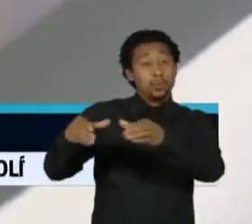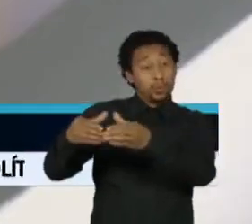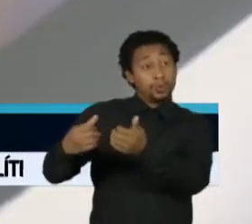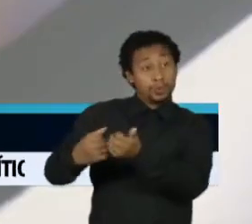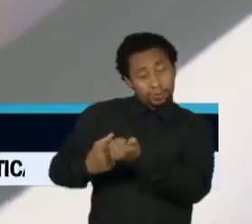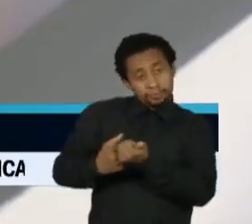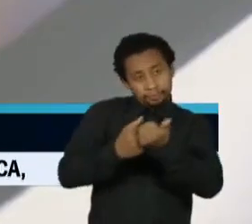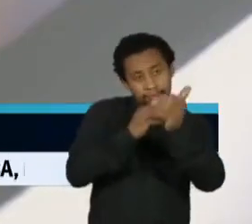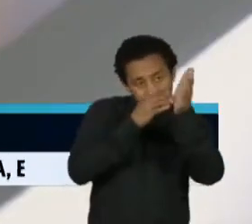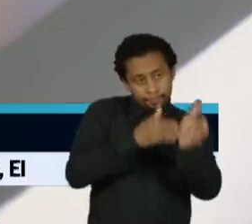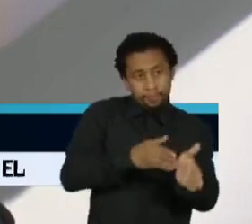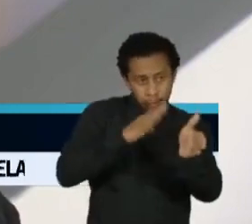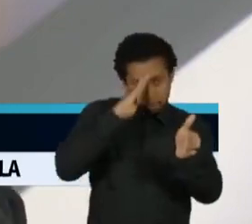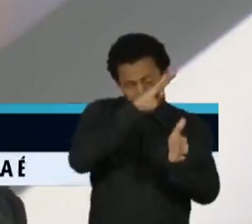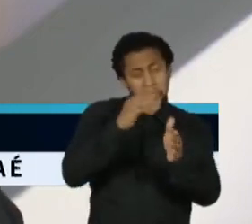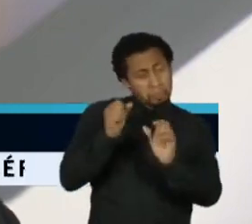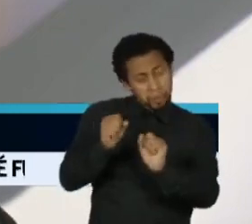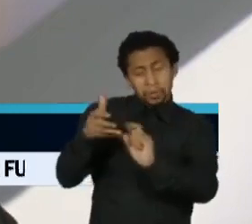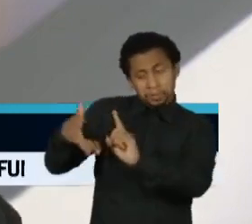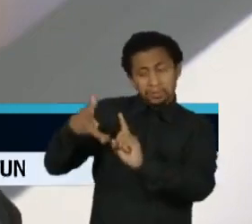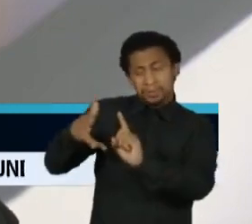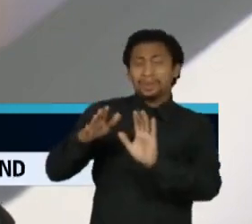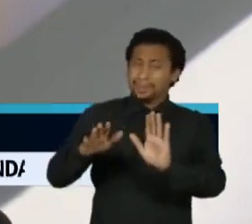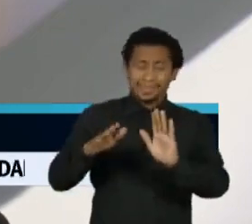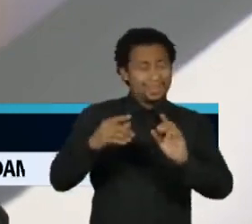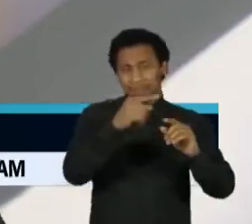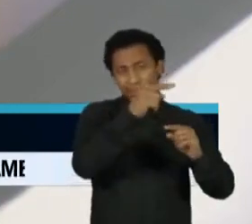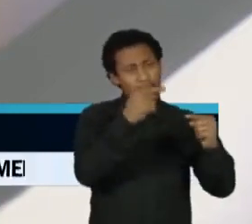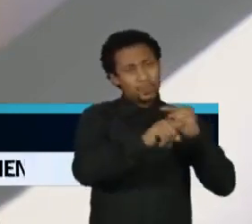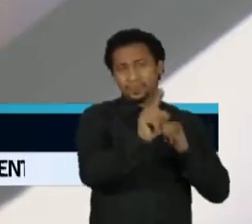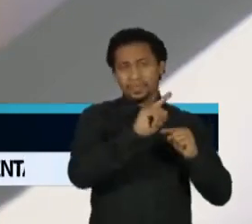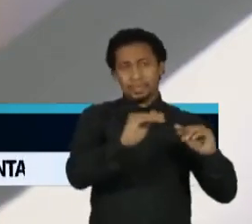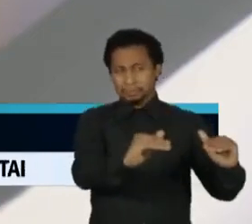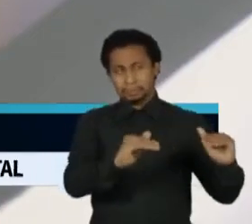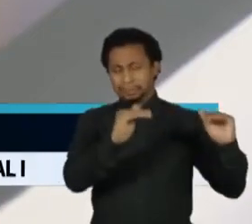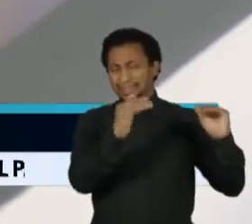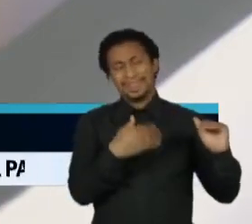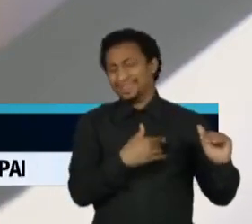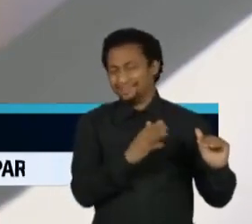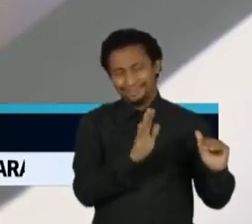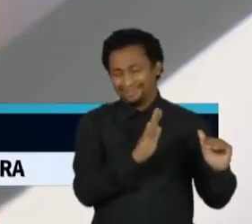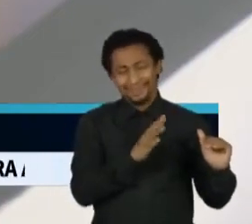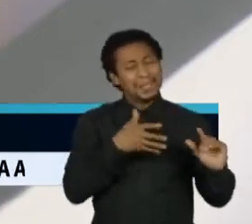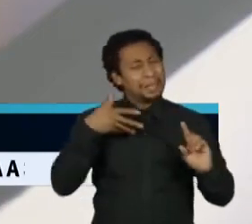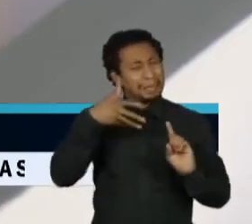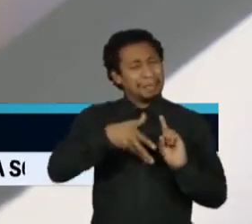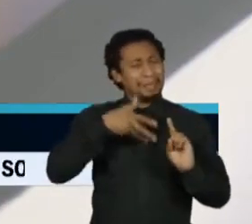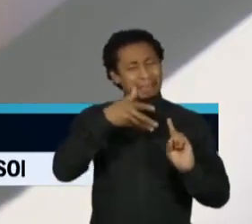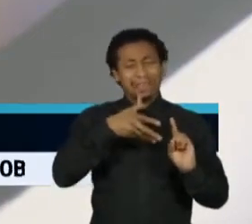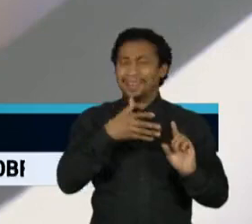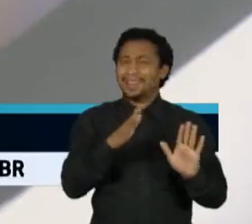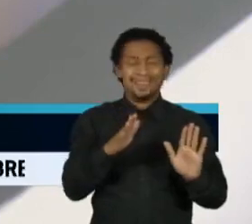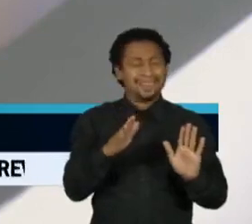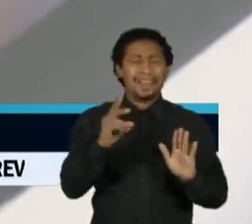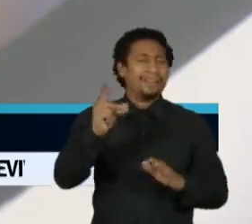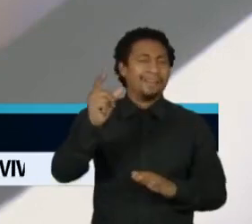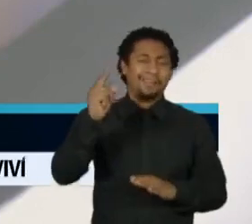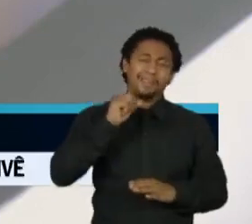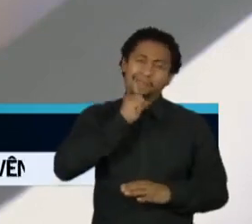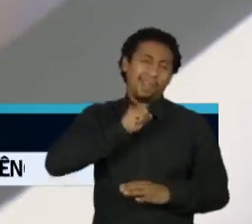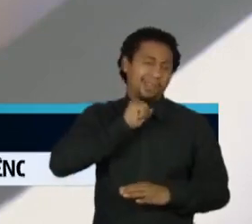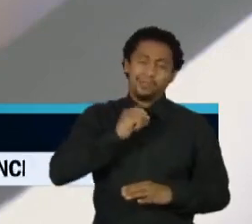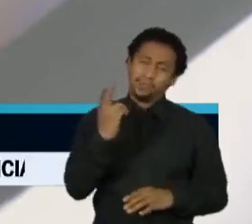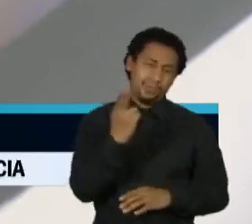que eu, particularmente, acho que ela nem tem estatura, não tem envergadura, e mesmo o discurso dela, totalmente ultrapassado, né, fora de lugar, não